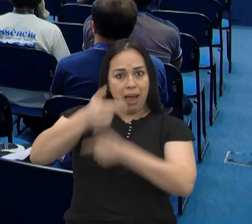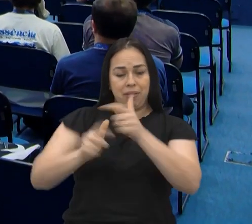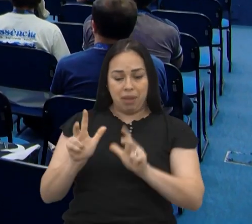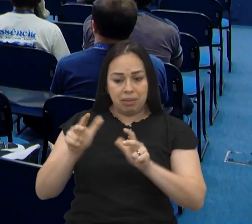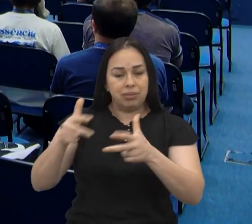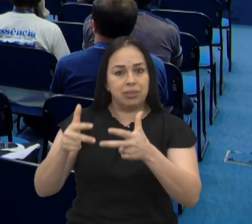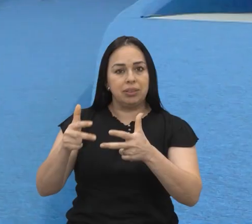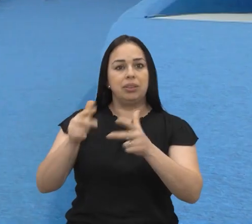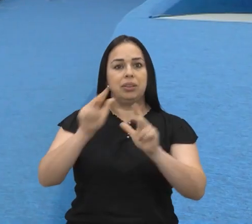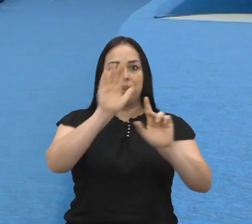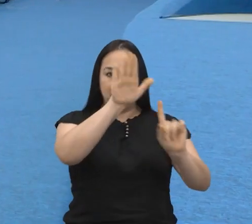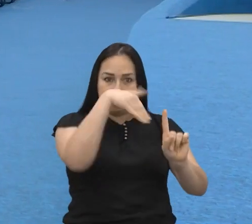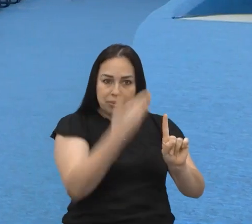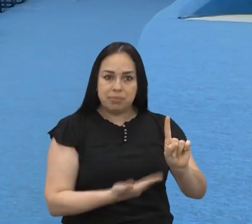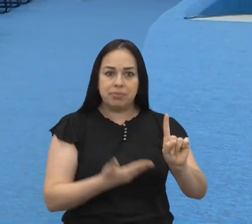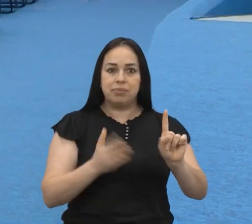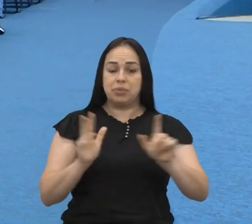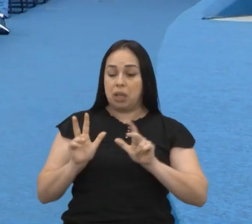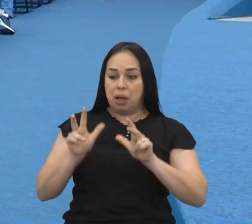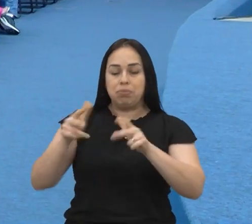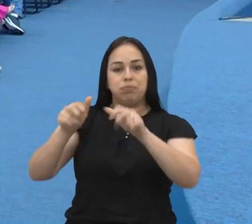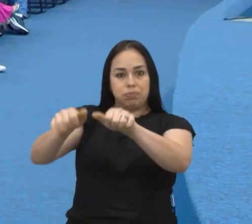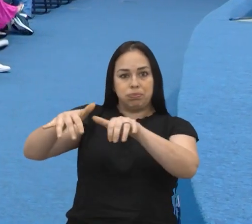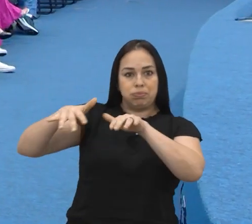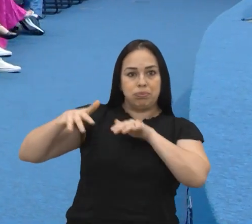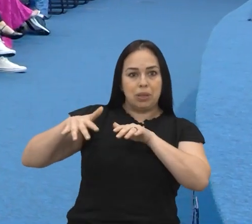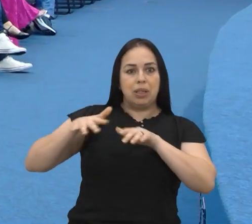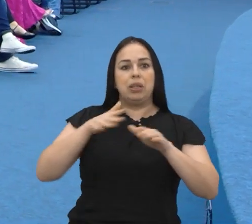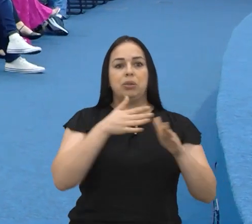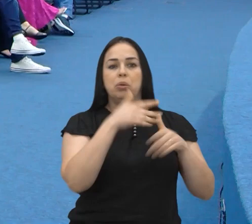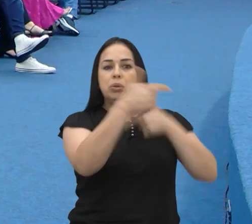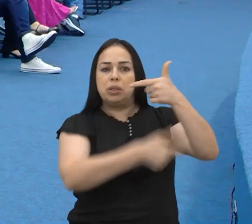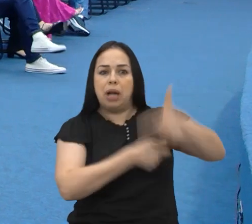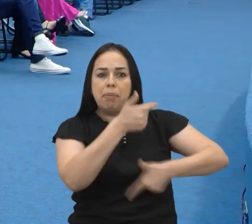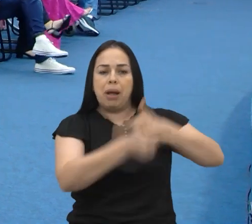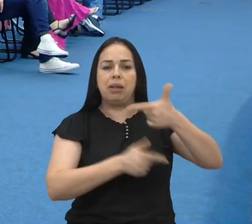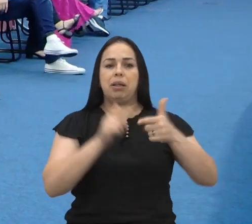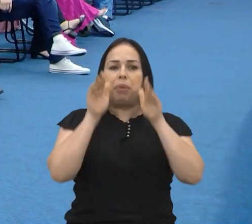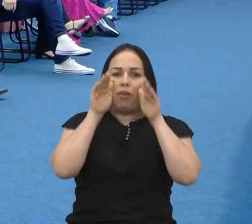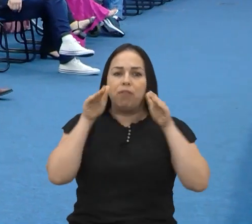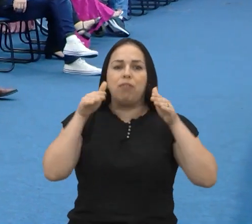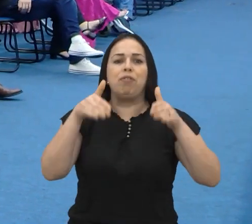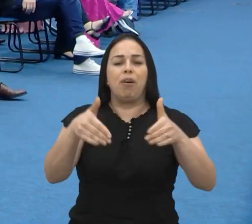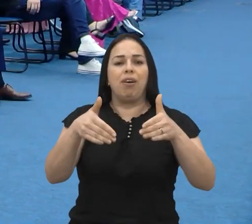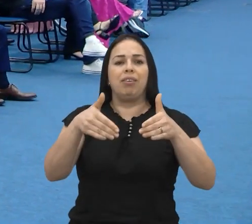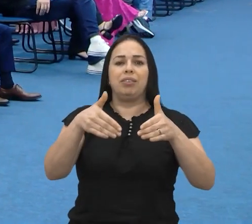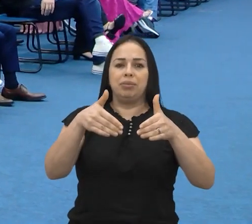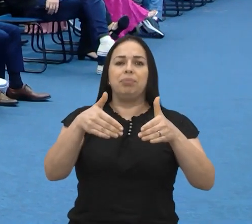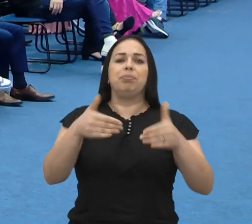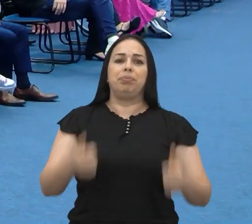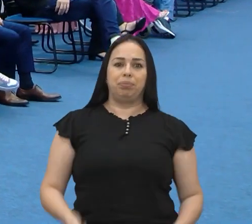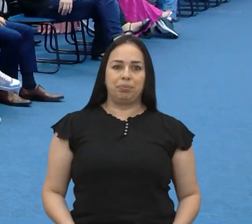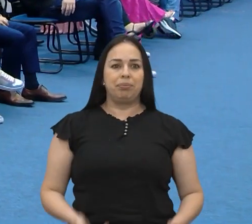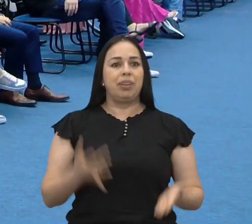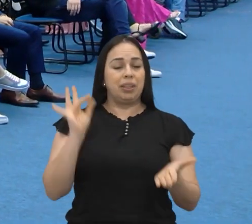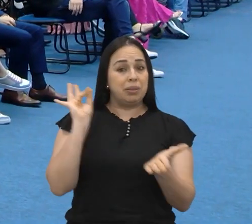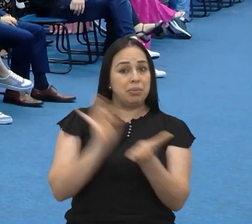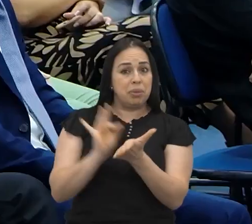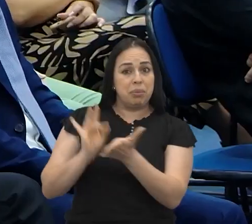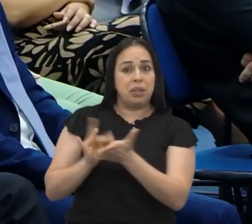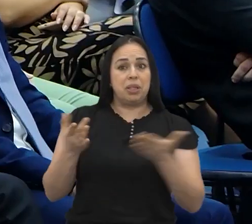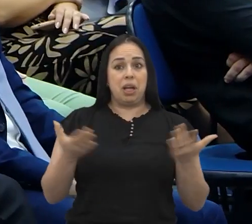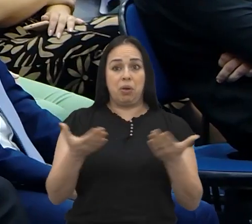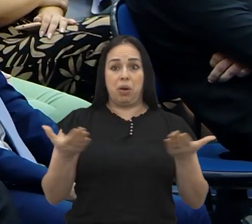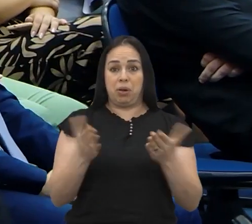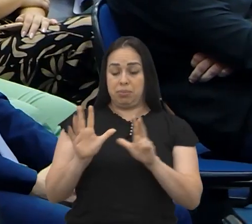serviços prestados. A cerimônia, realizada no plenário, marcou os anos de trabalho e dedicação dos servidores